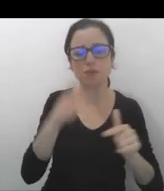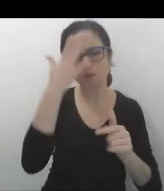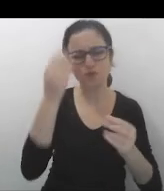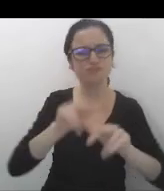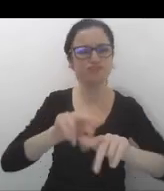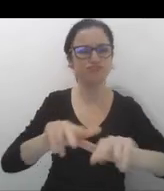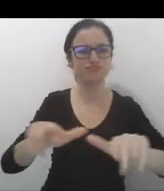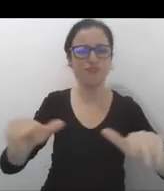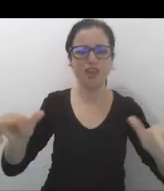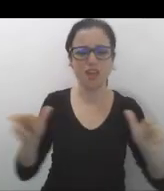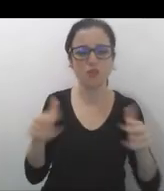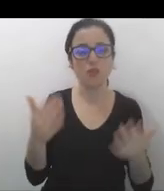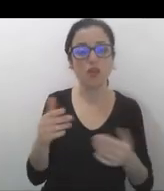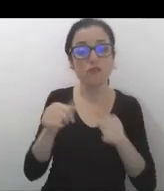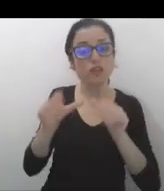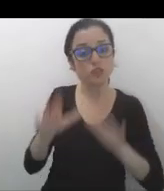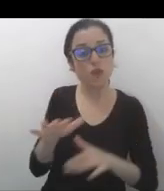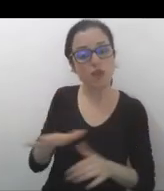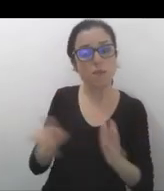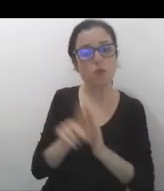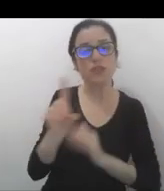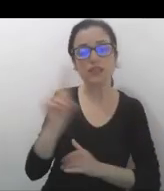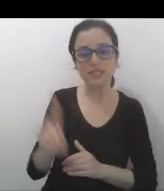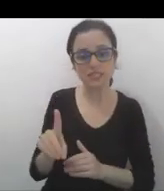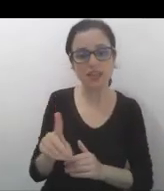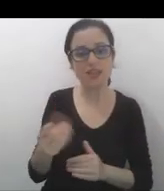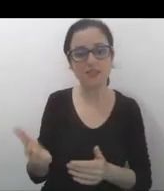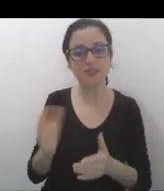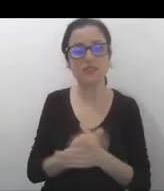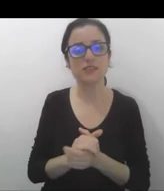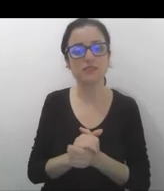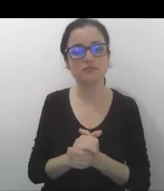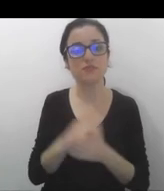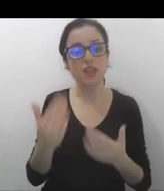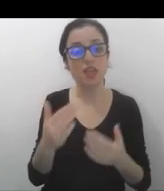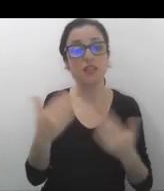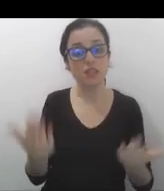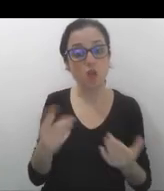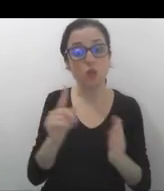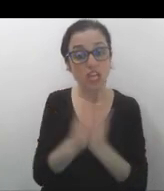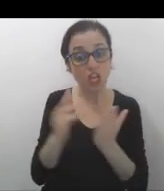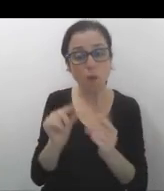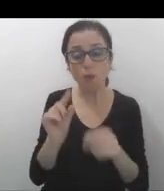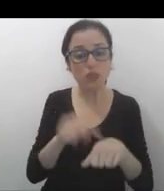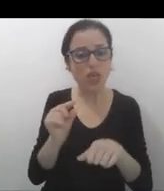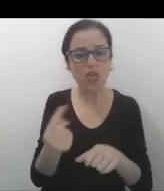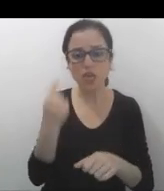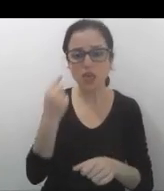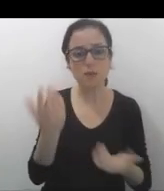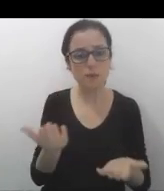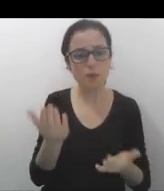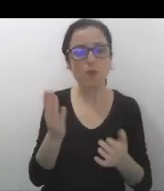o trabalho de tanta gente que se fixou na área do design. Né? Então, como é que um livro